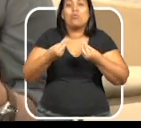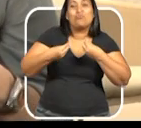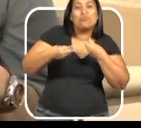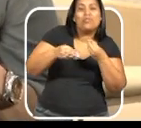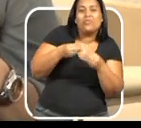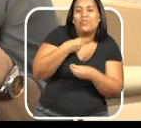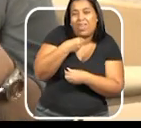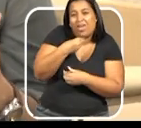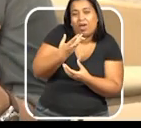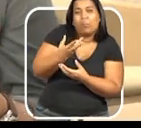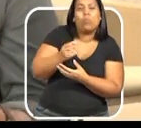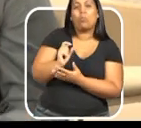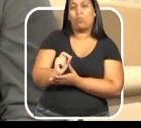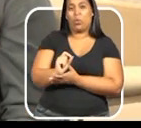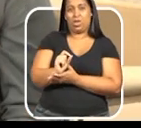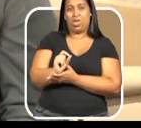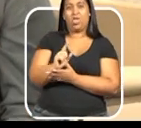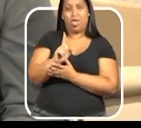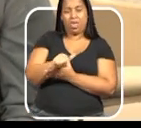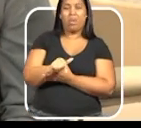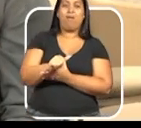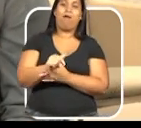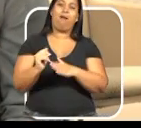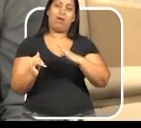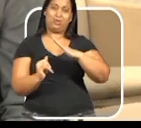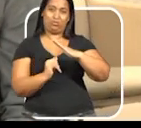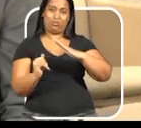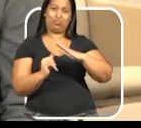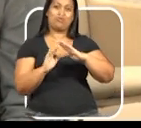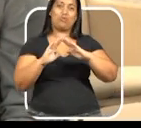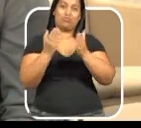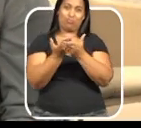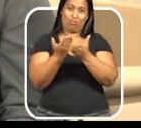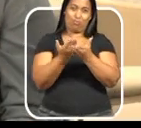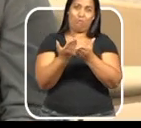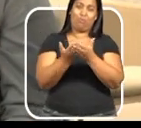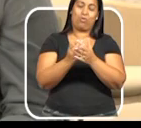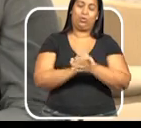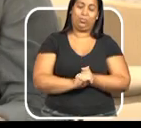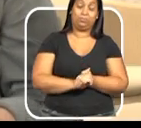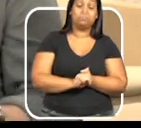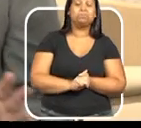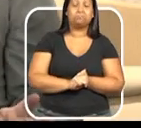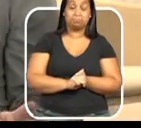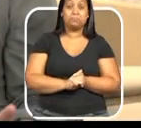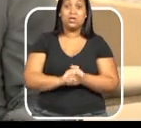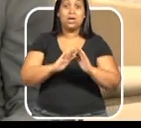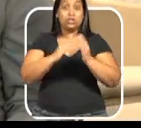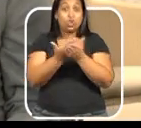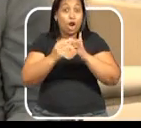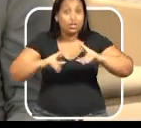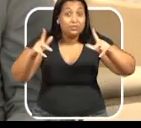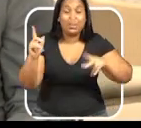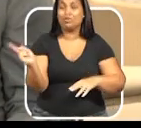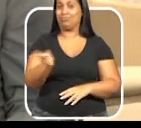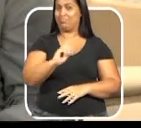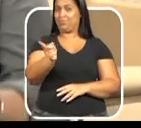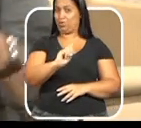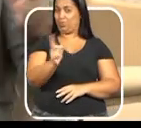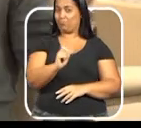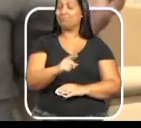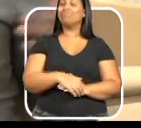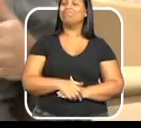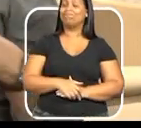frágeis são as instituições do ponto de vista de sua consolidação. E a escola não é diferente, né? Ela não